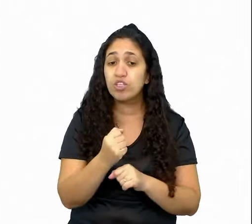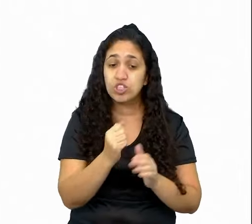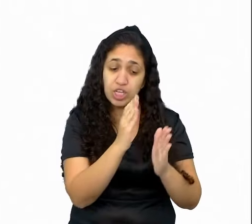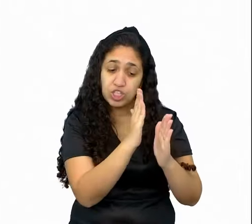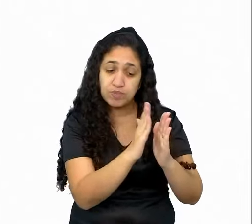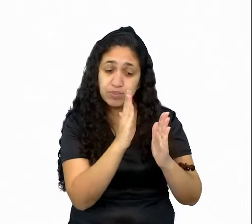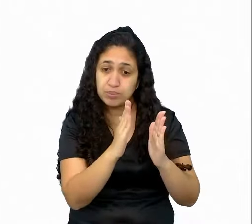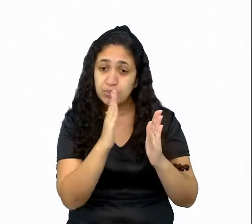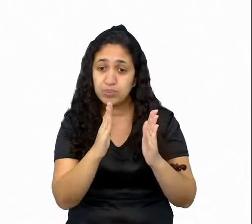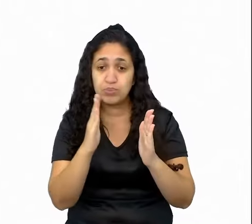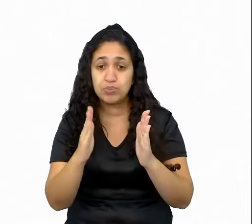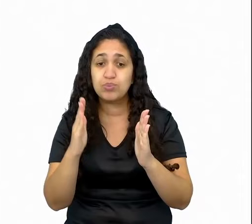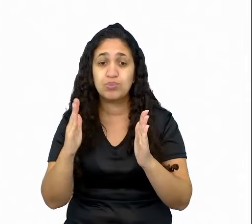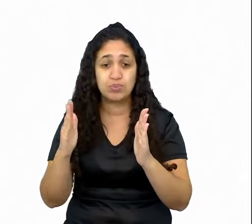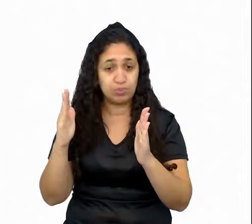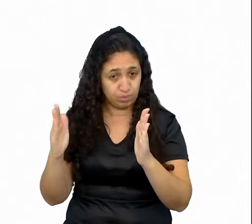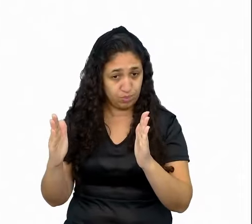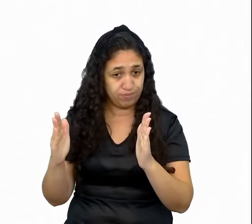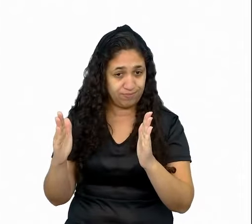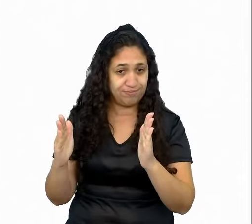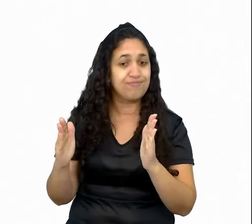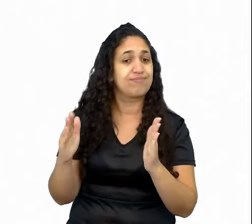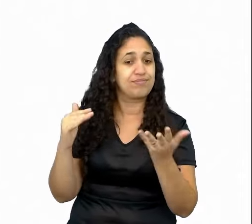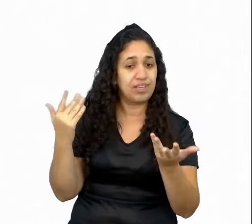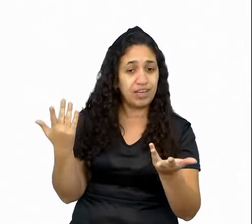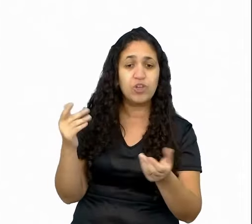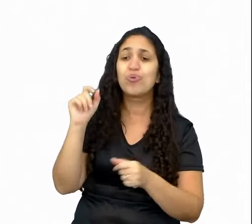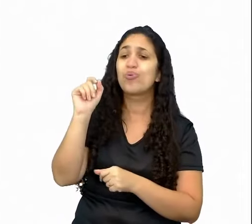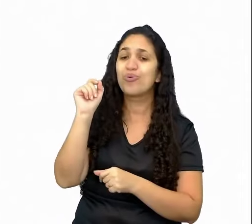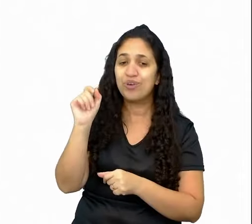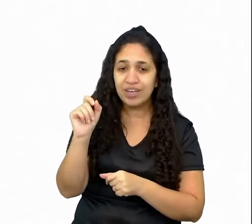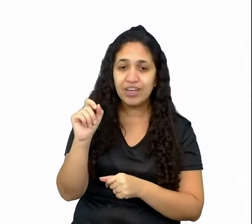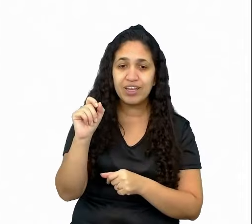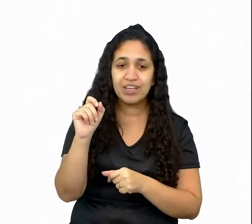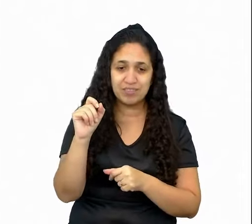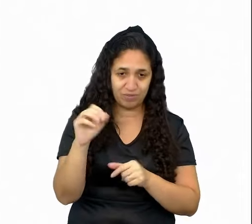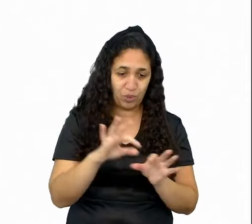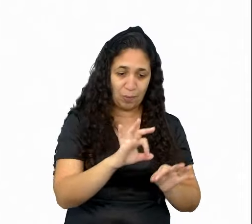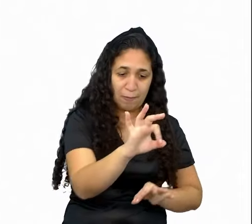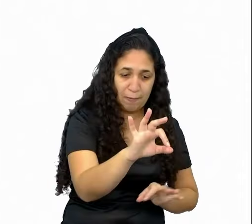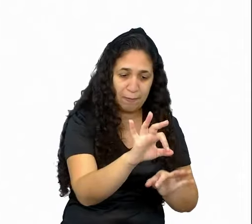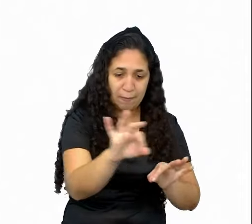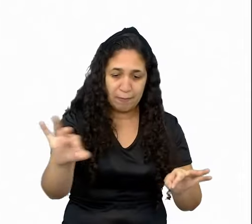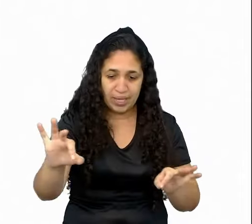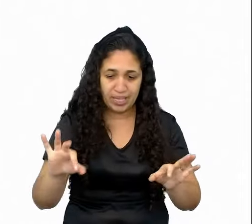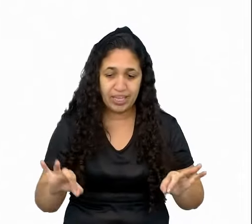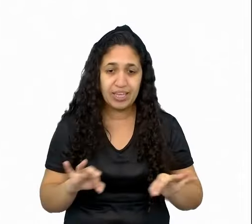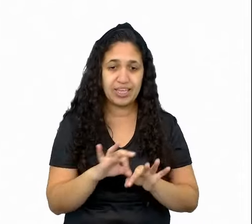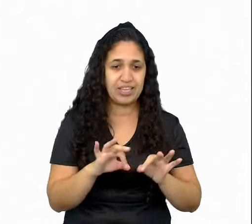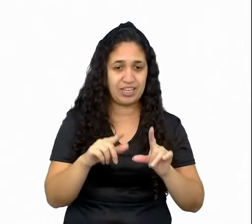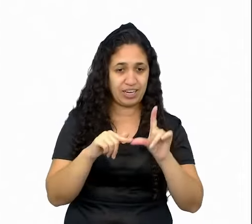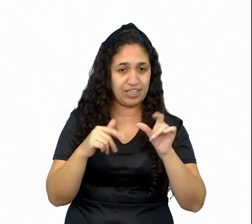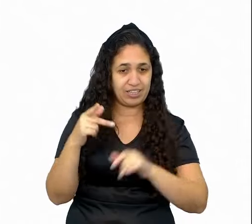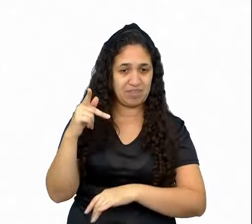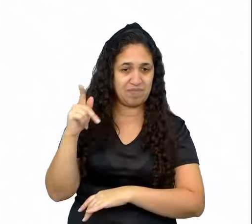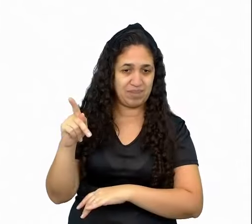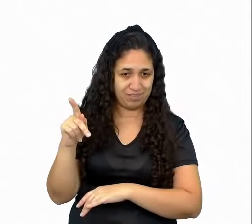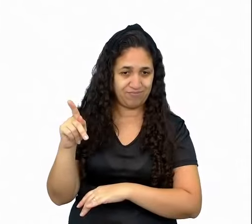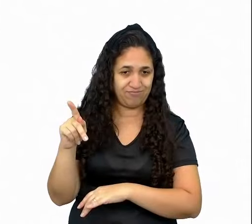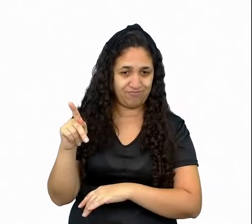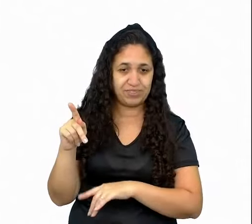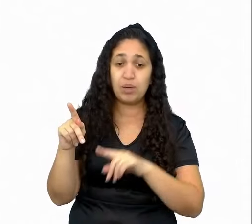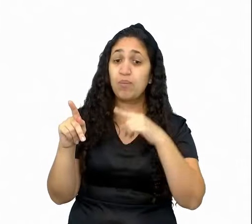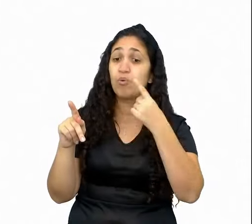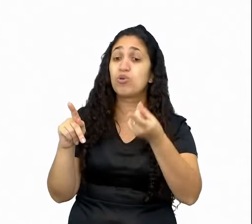né? Então, aí ele vai determinar quem? O perímetro do terreno, que eu chamo de P. Aí ele vai ver